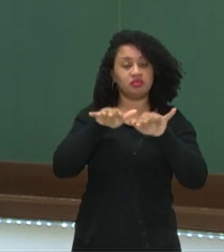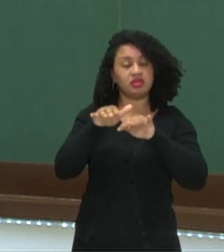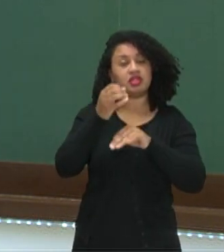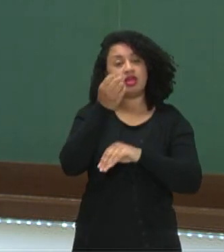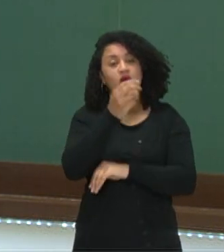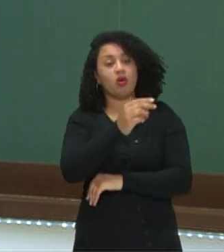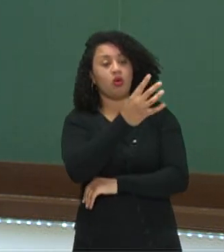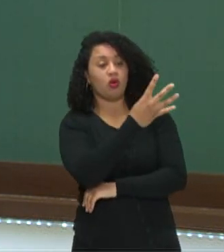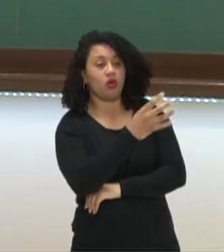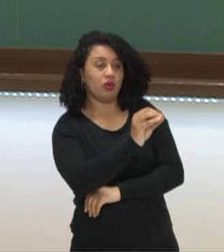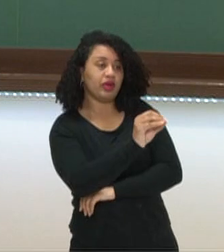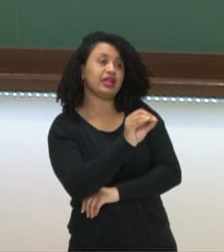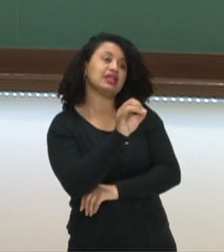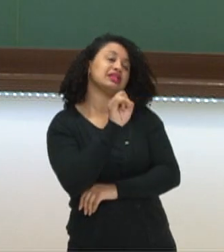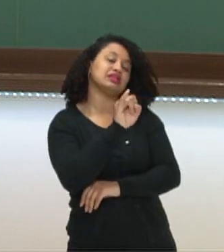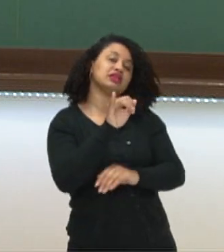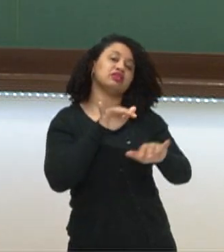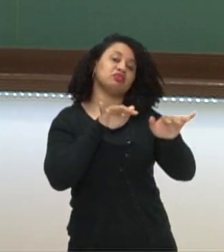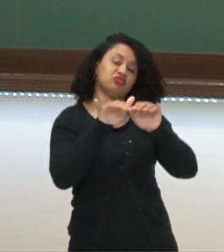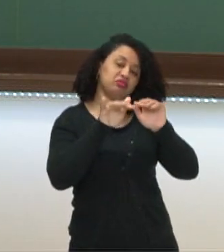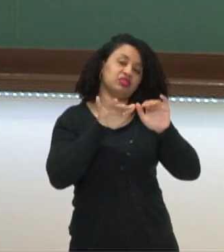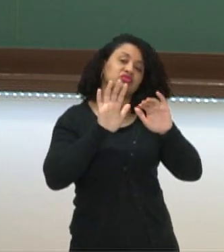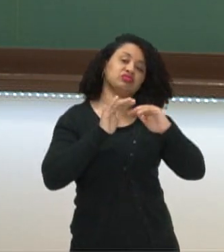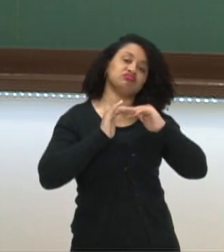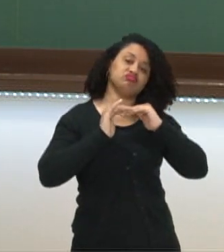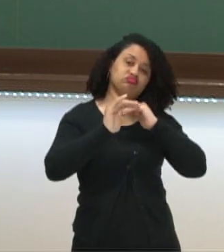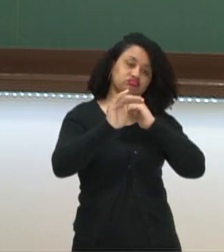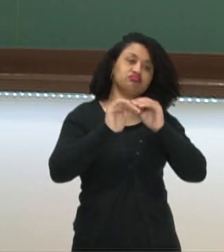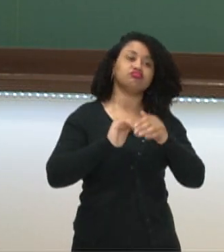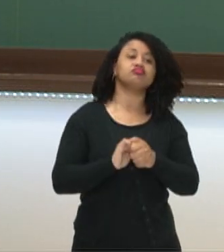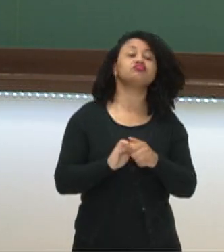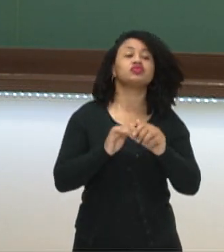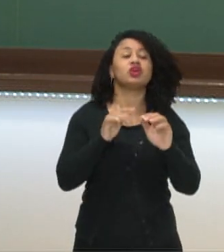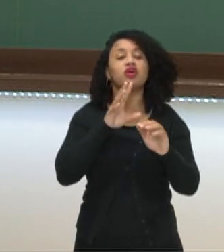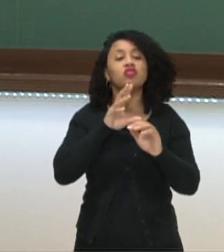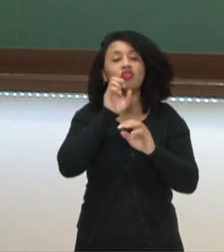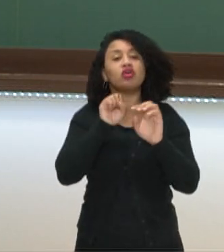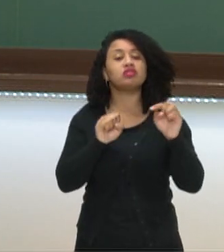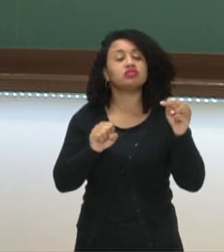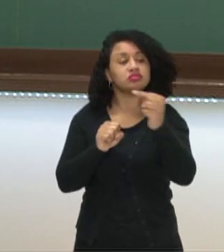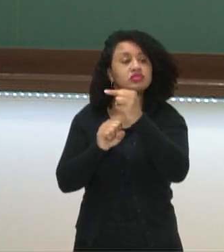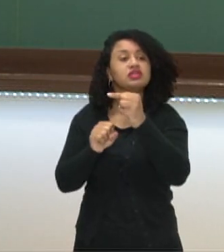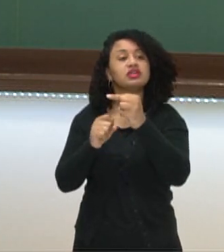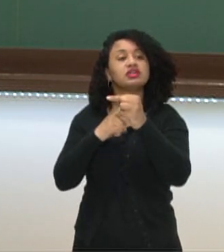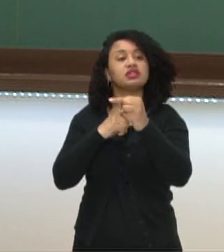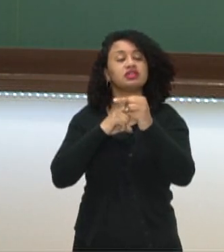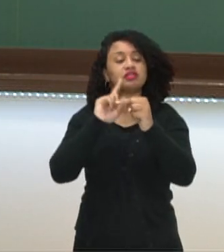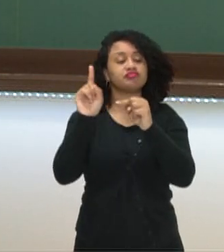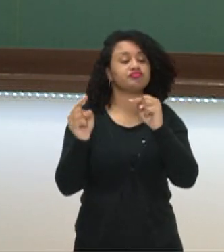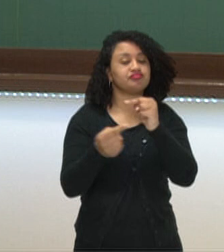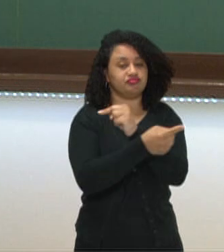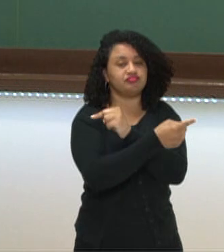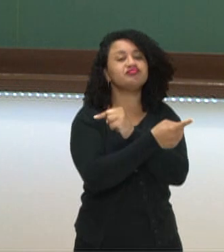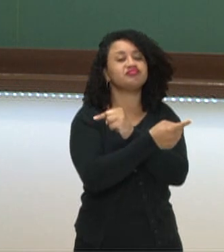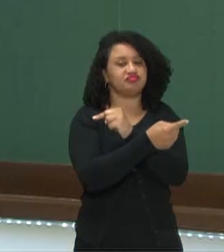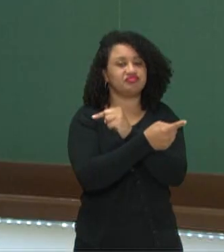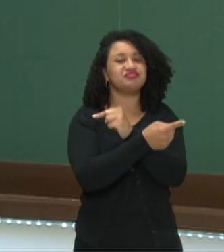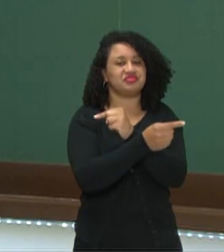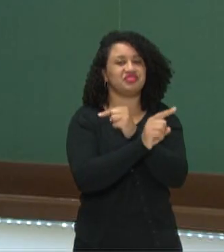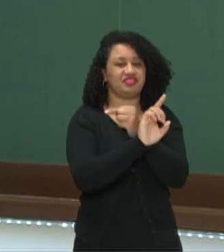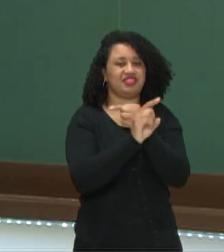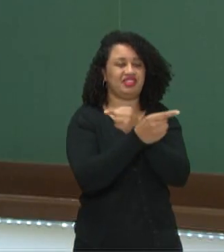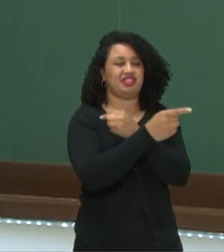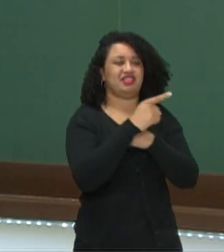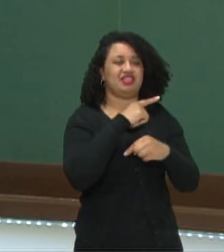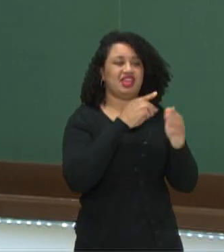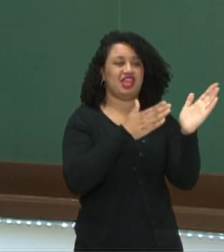movimentar, ou 40 quando ele já está em movimento, ela tem aqui, como consequente disso, tem uma superfície que ela tem